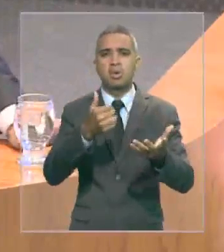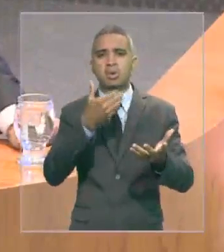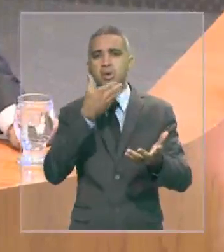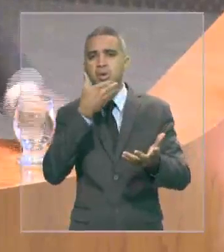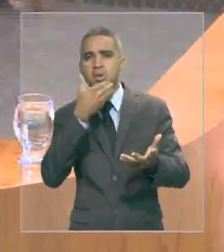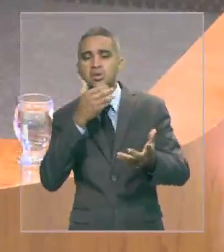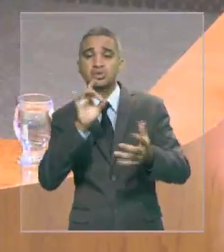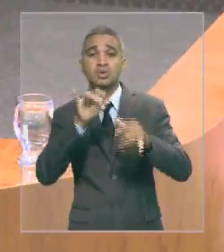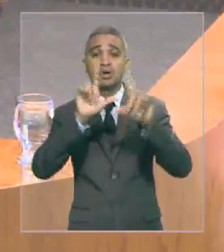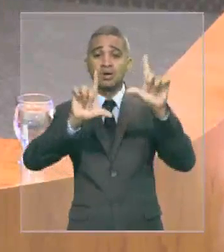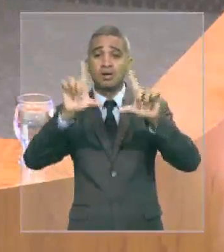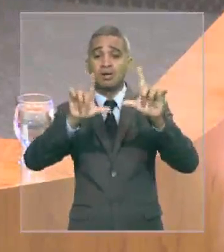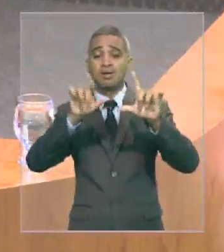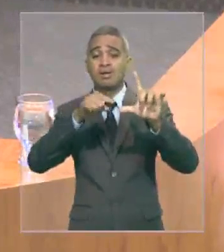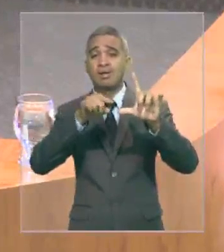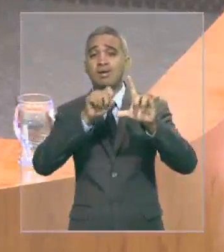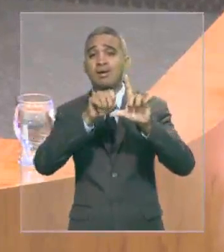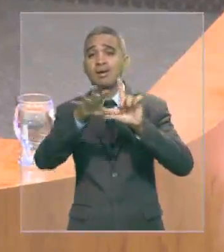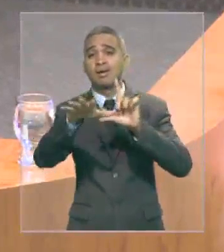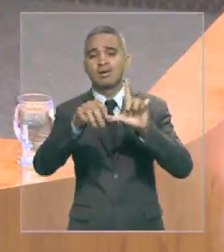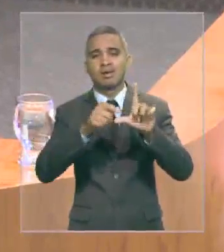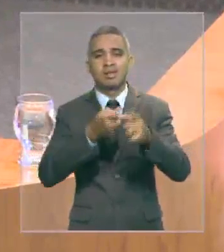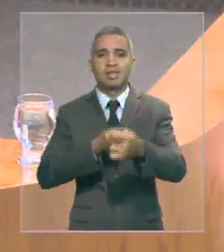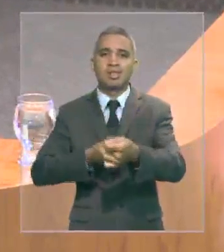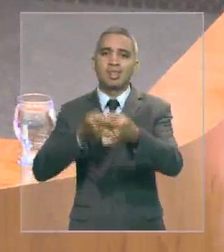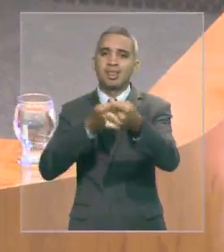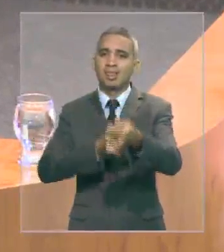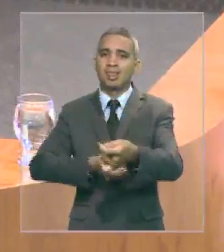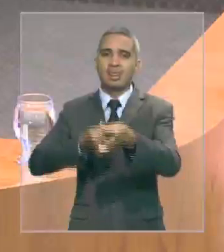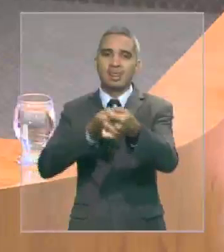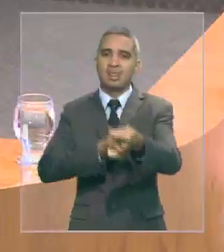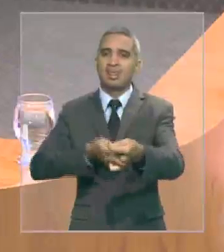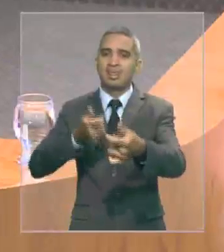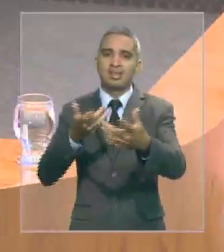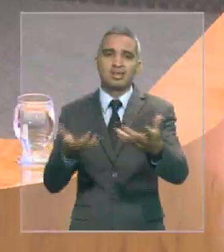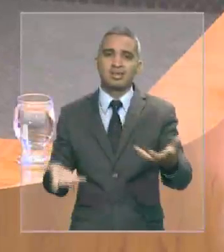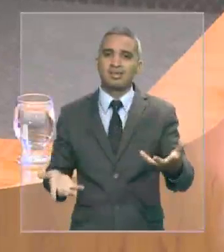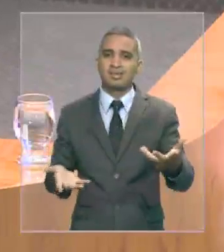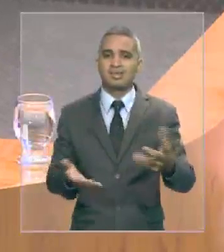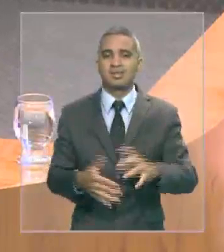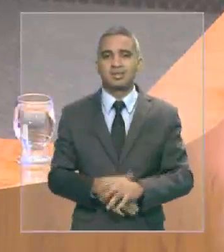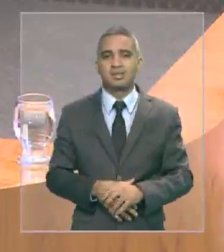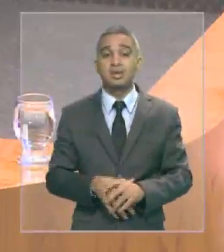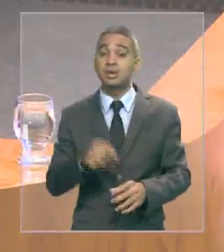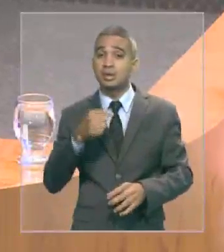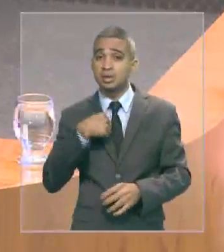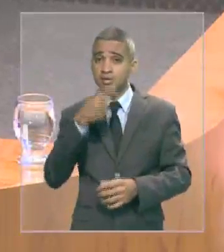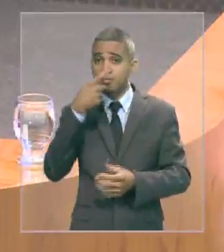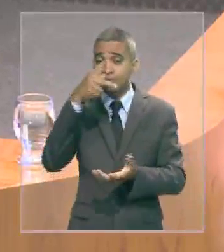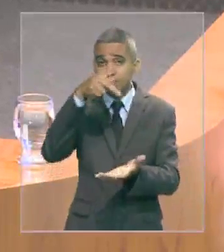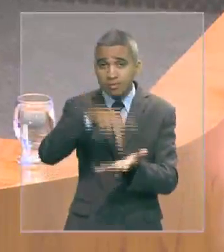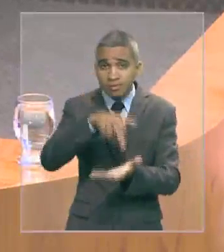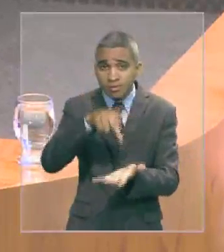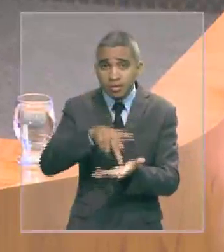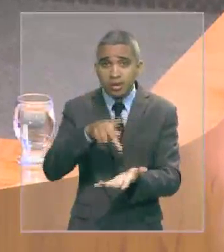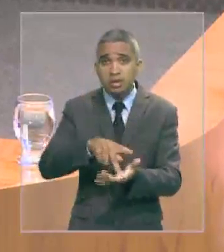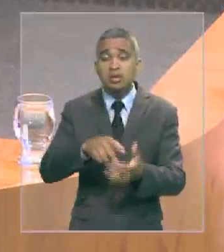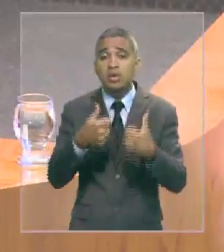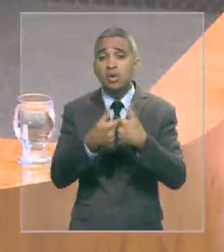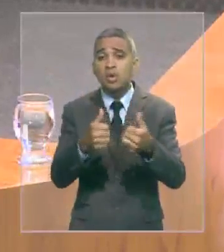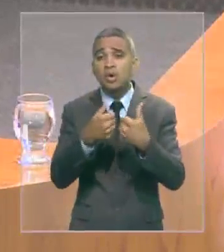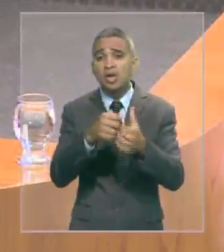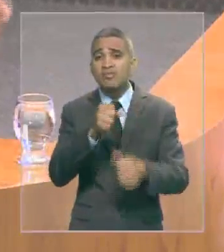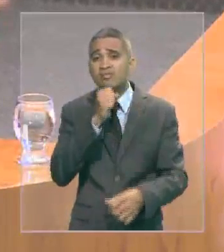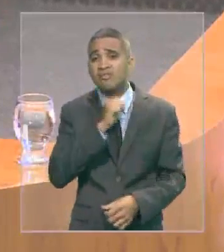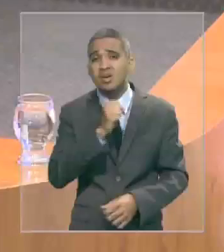enganosa, é o transporte real. Não é aquele que aparece na propaganda. Não, eu estou falando do ônibus tão velho que